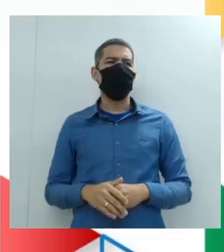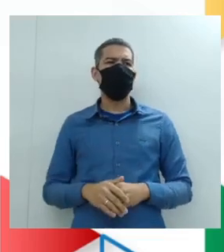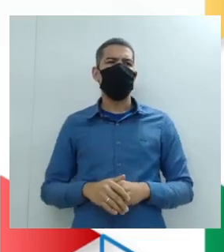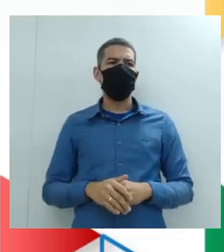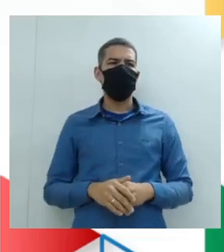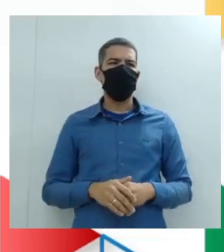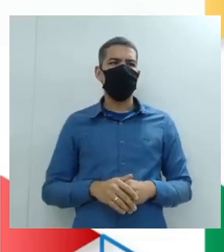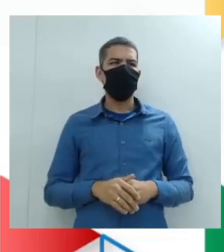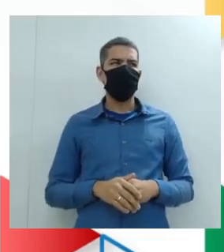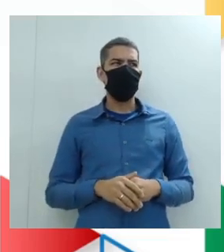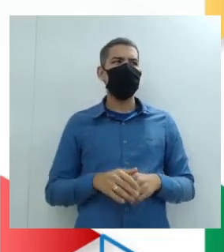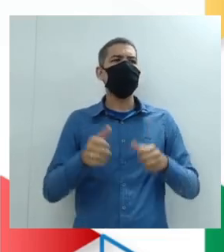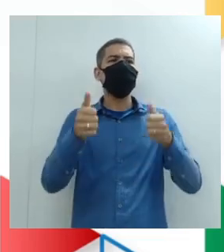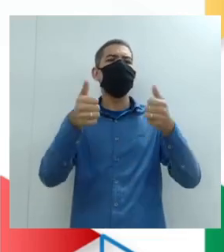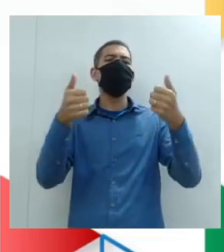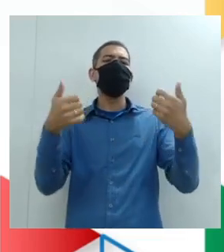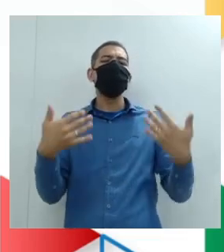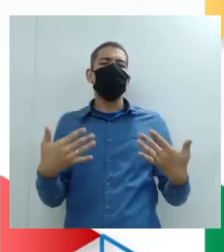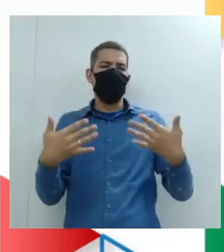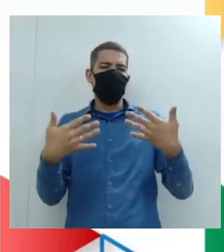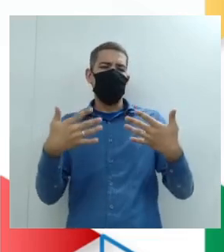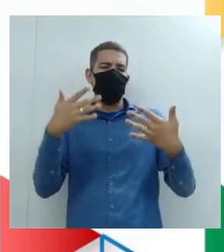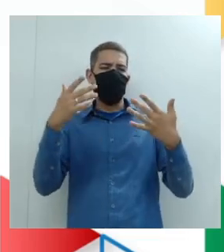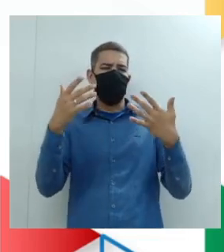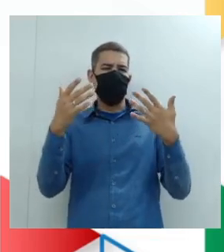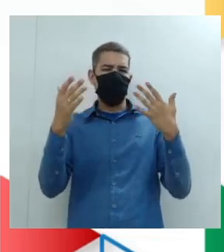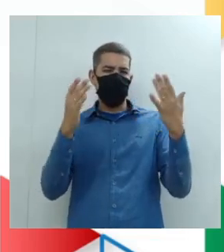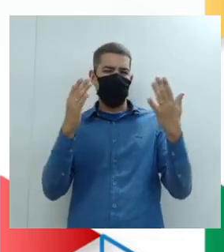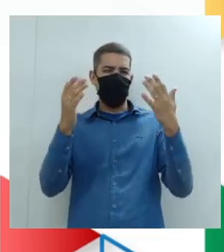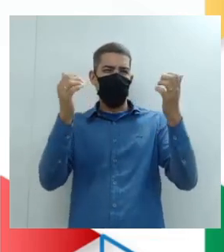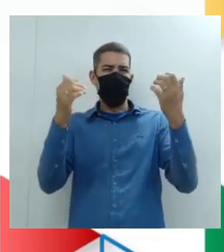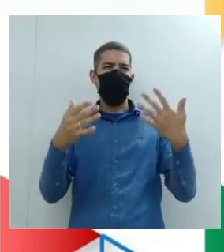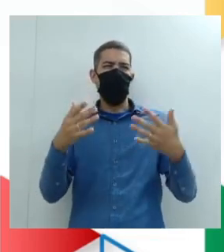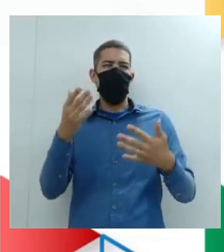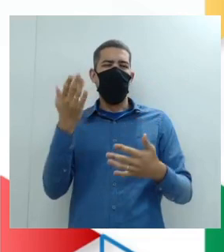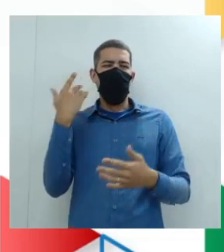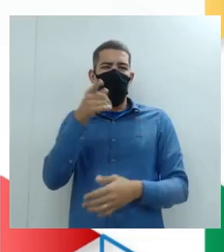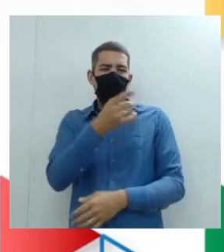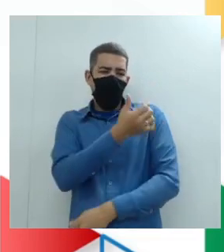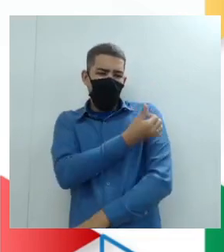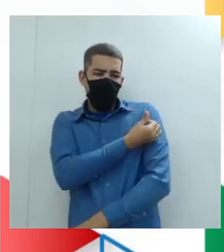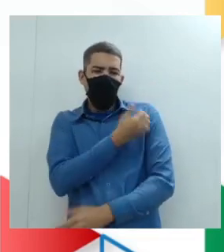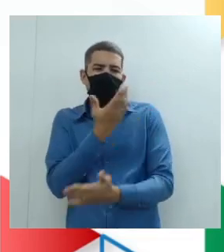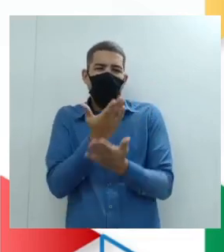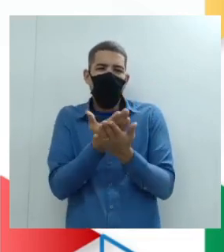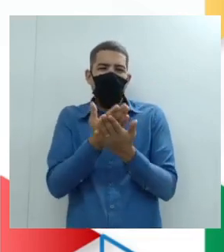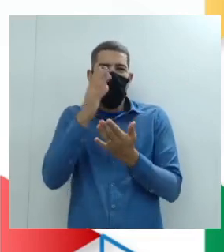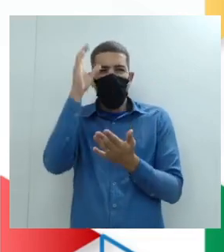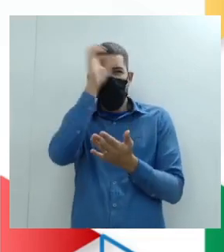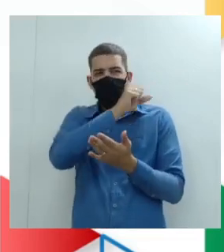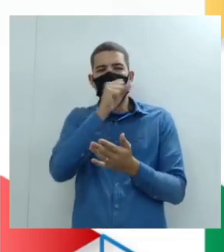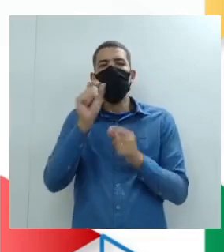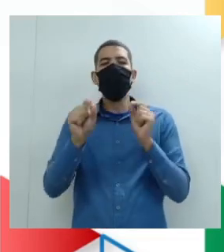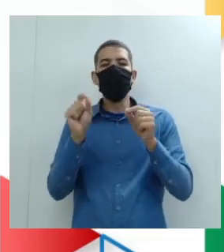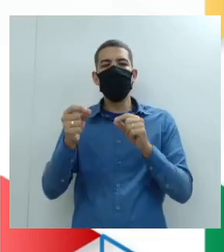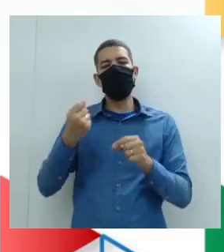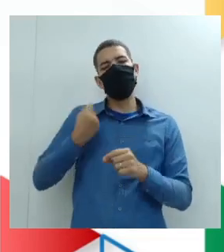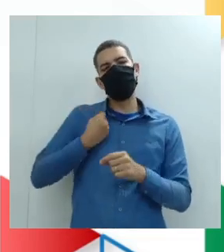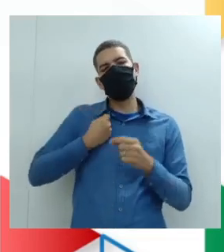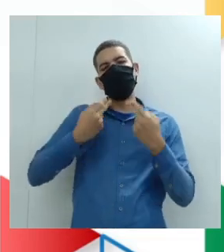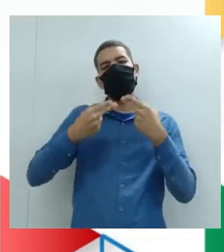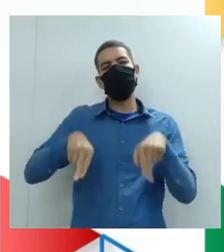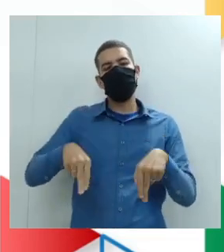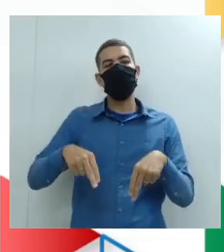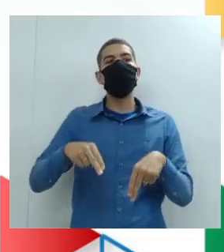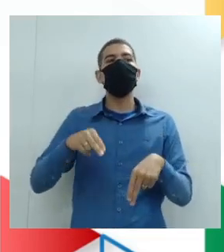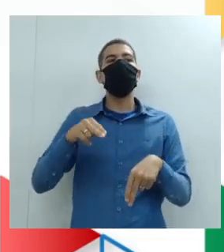Vou falar agora de teoria dos conjuntos. Você aprendeu lá no 6º ano os números naturais, a partir aí do